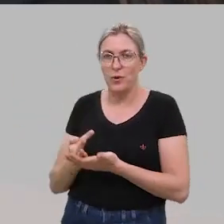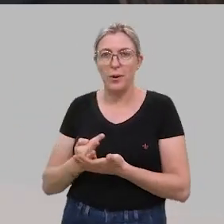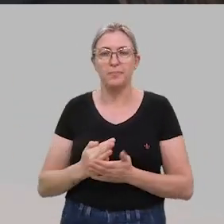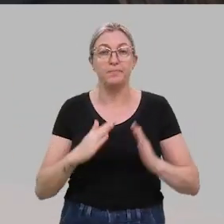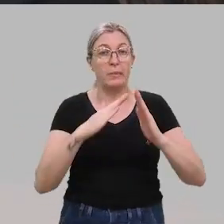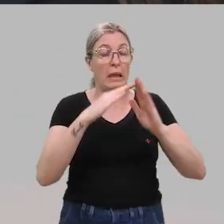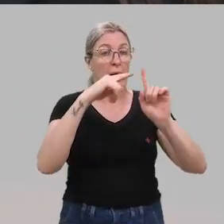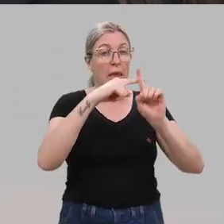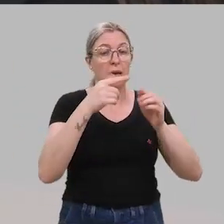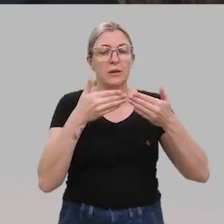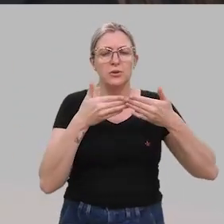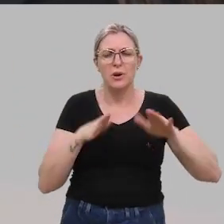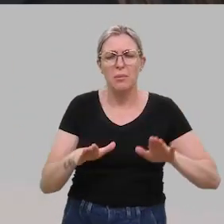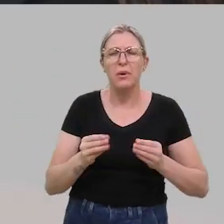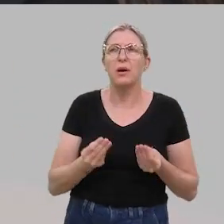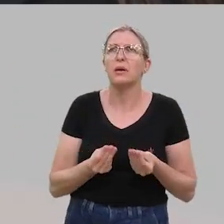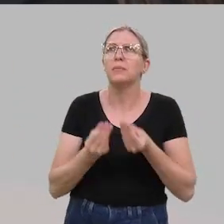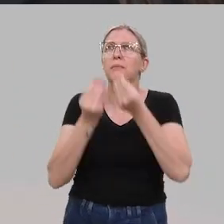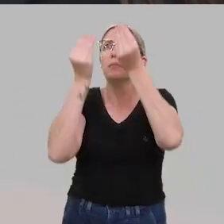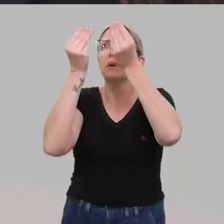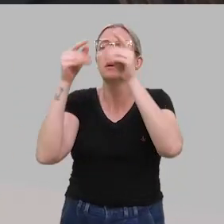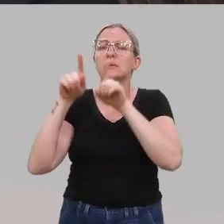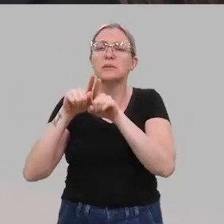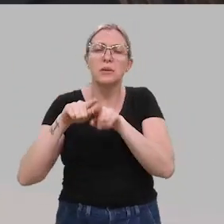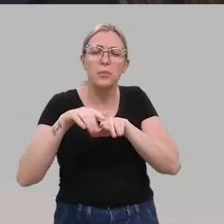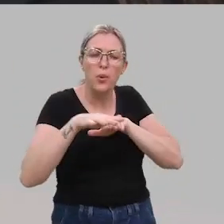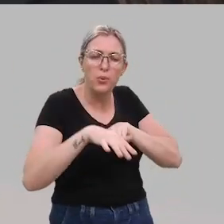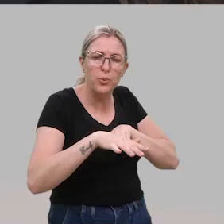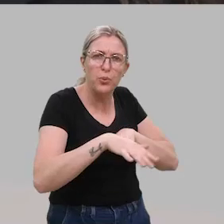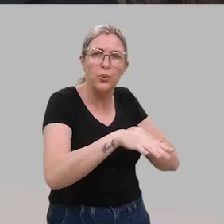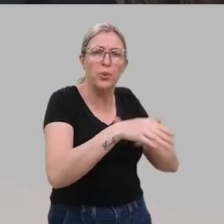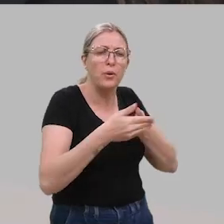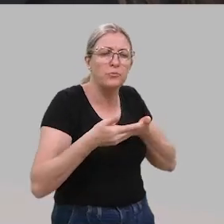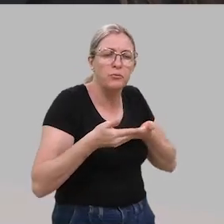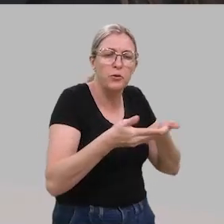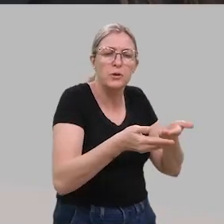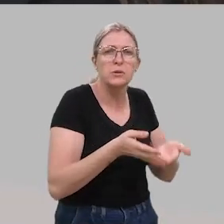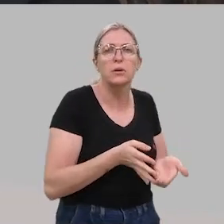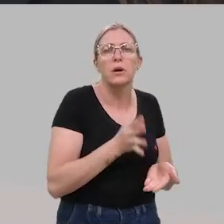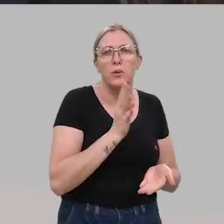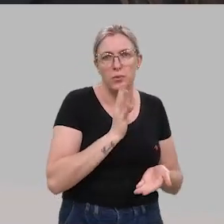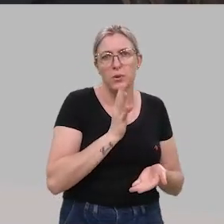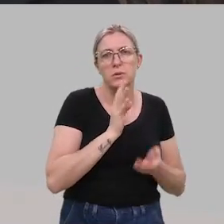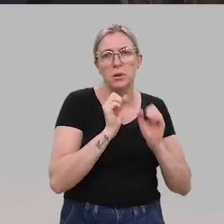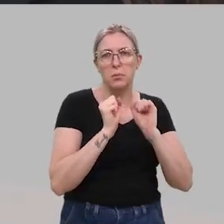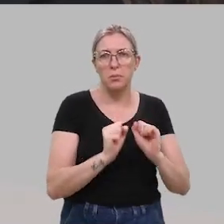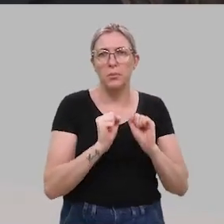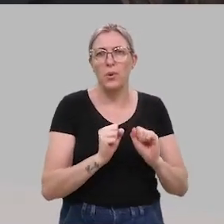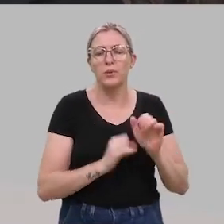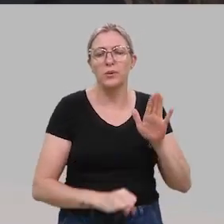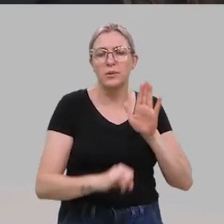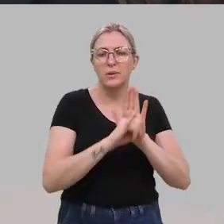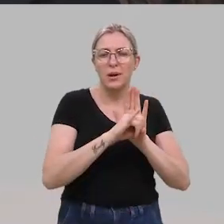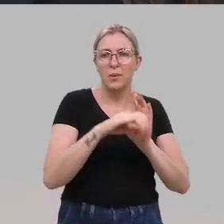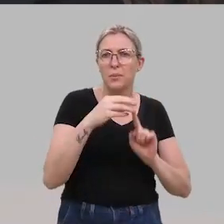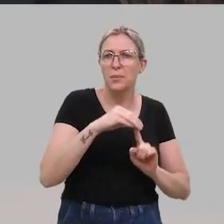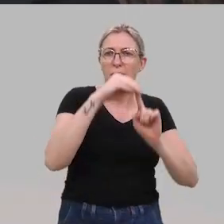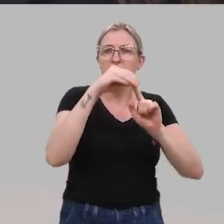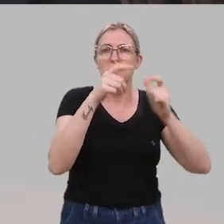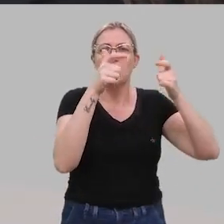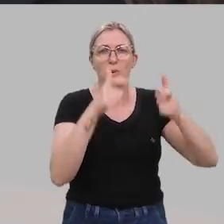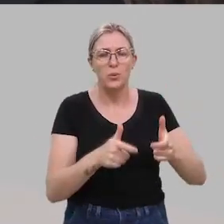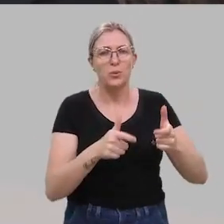para onde tudo converge. O santuário está aberto para visitação e tantas celebrações todo dia e caravanas